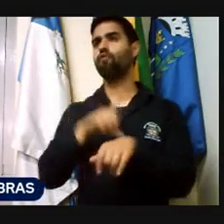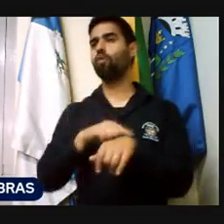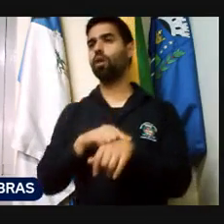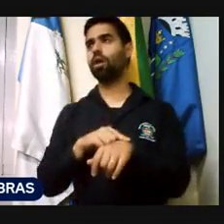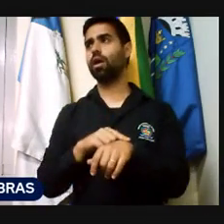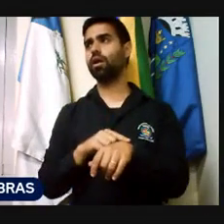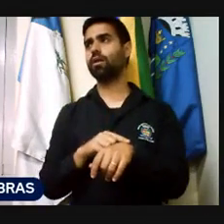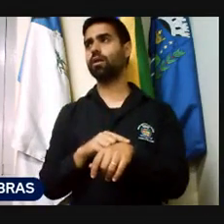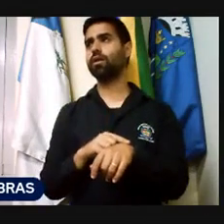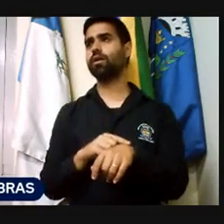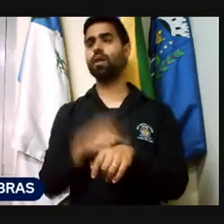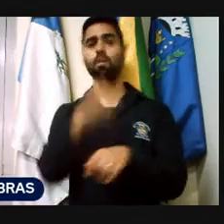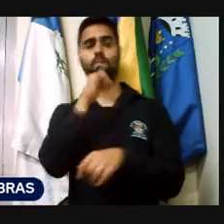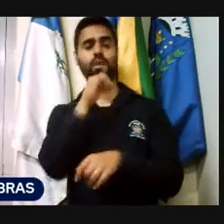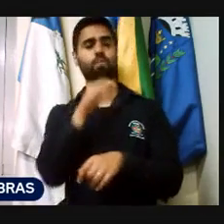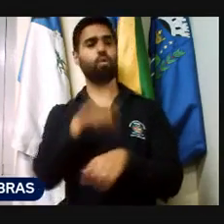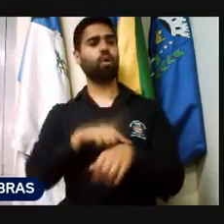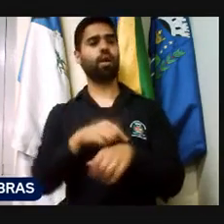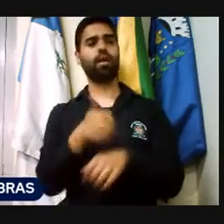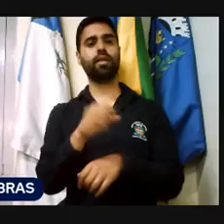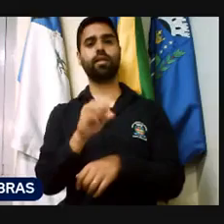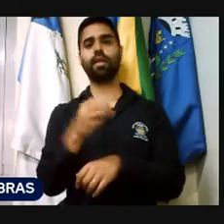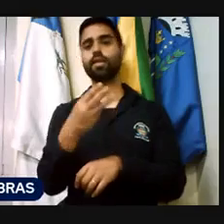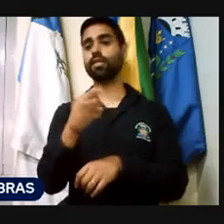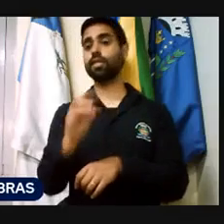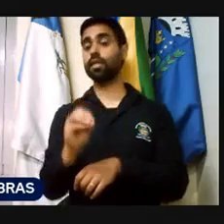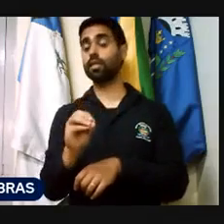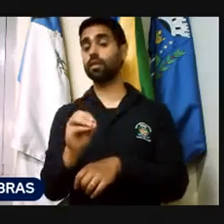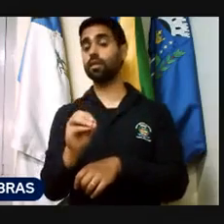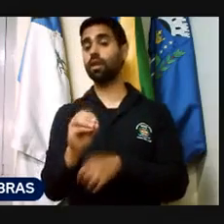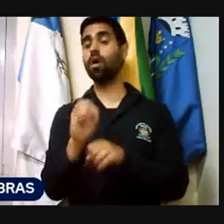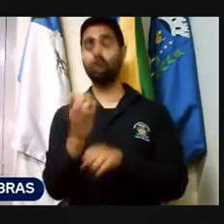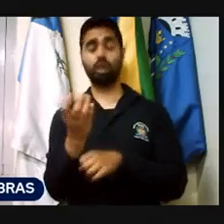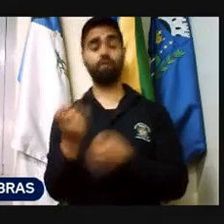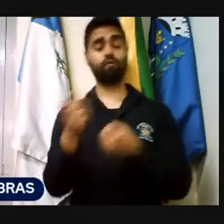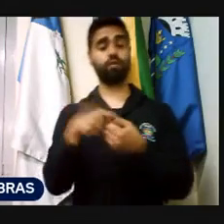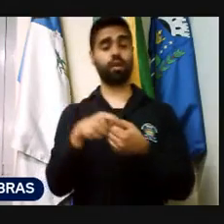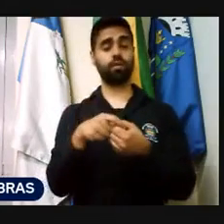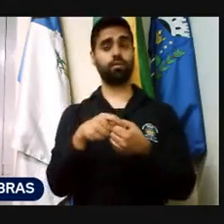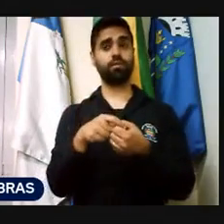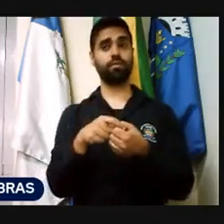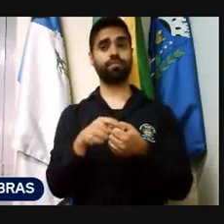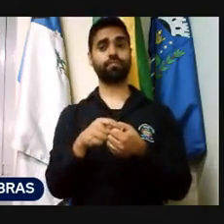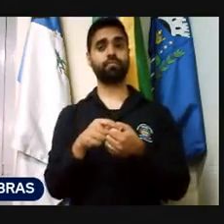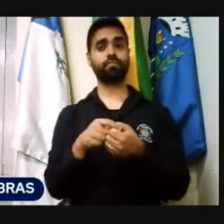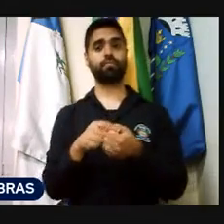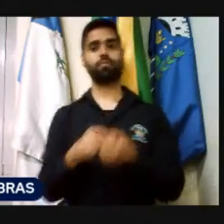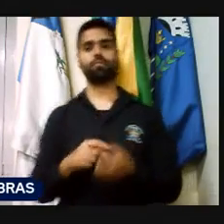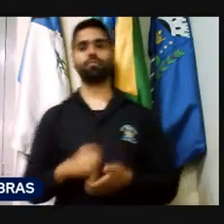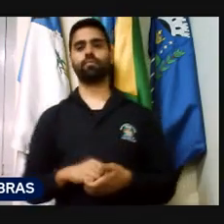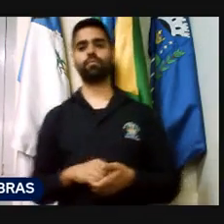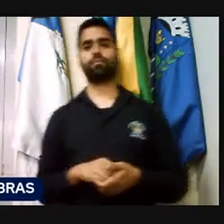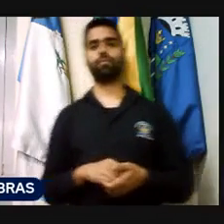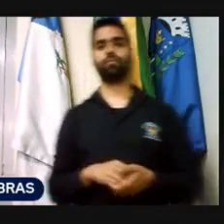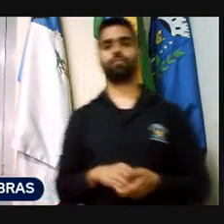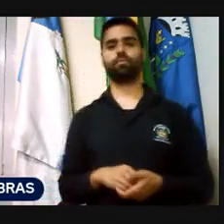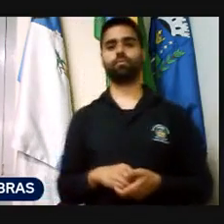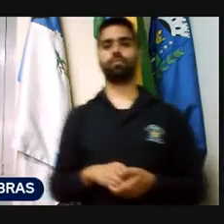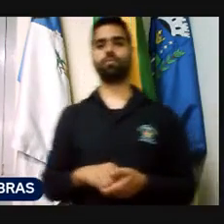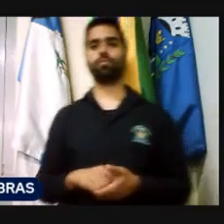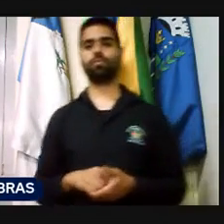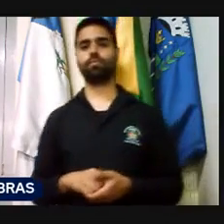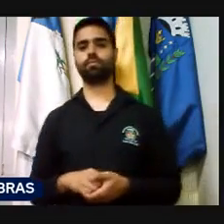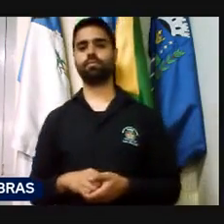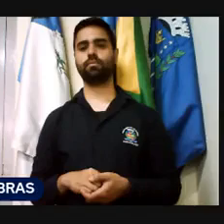de 10h30 para Barão de Paraná voltasse. Eu queria que São José das Palmeiras, como o senhor me abordou, tivesse